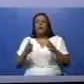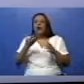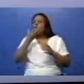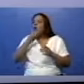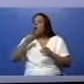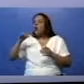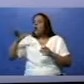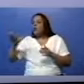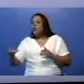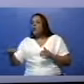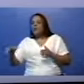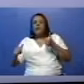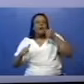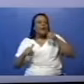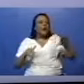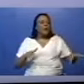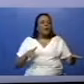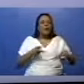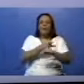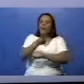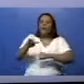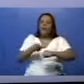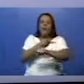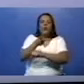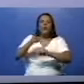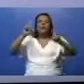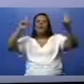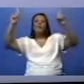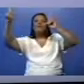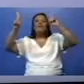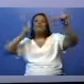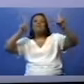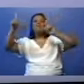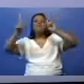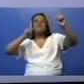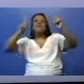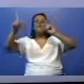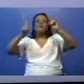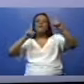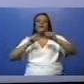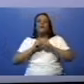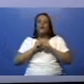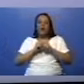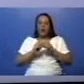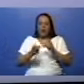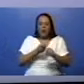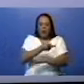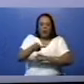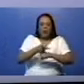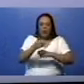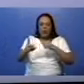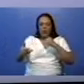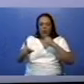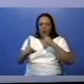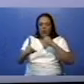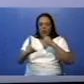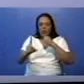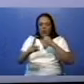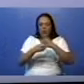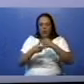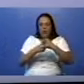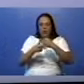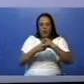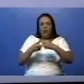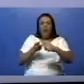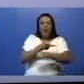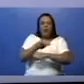rapazes procuravam divertimento. Eu, vamos lá, eu achei o verbo. É procuravam. E eu pergunto.